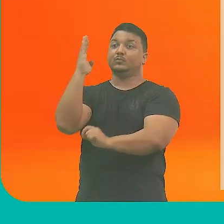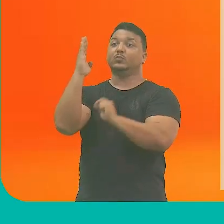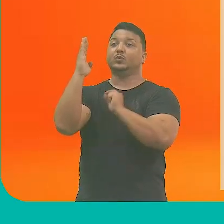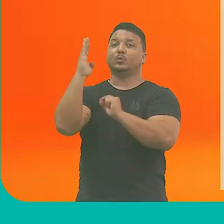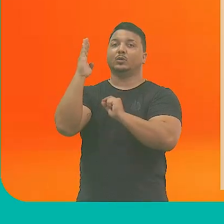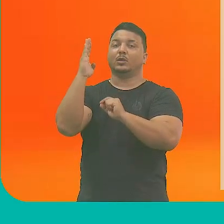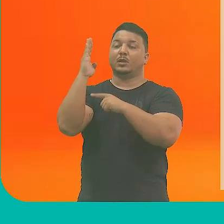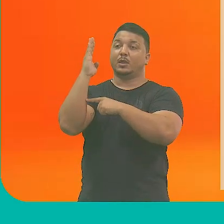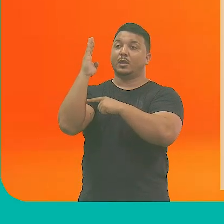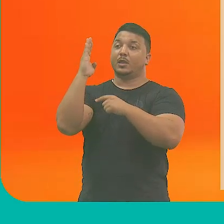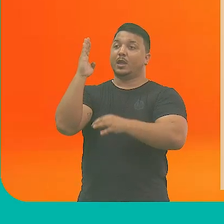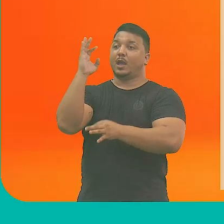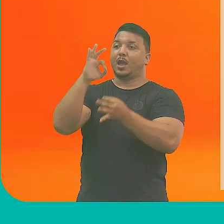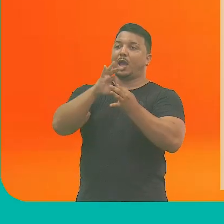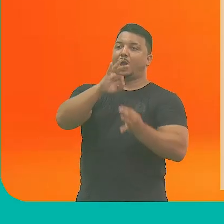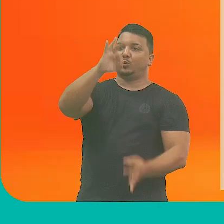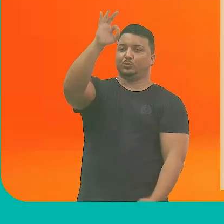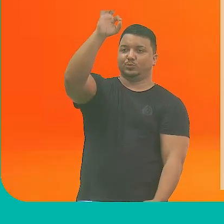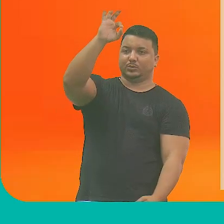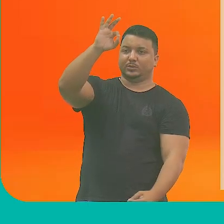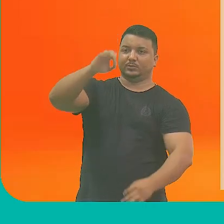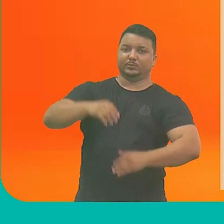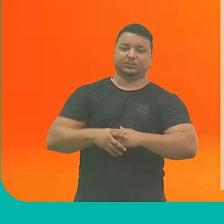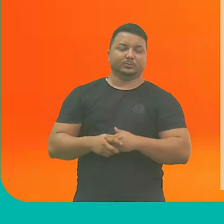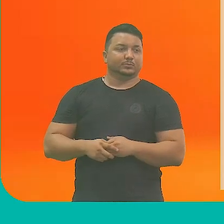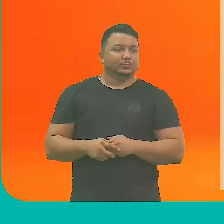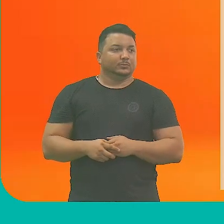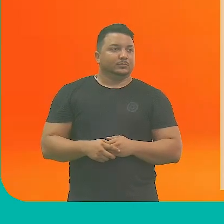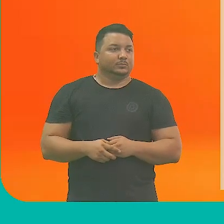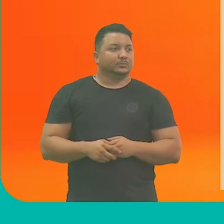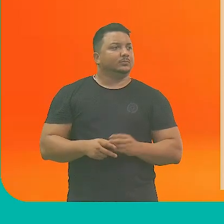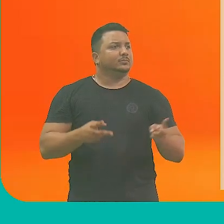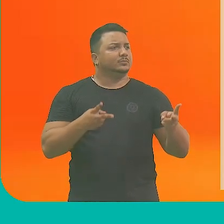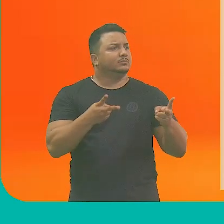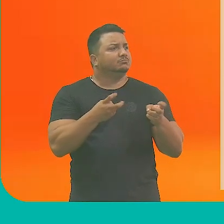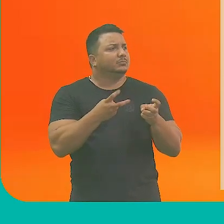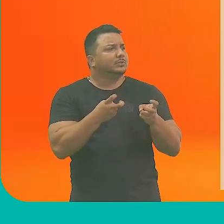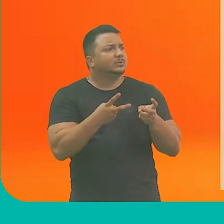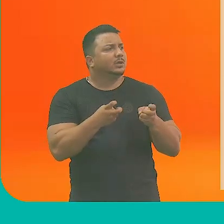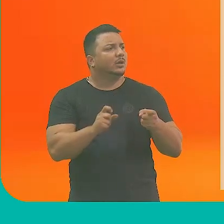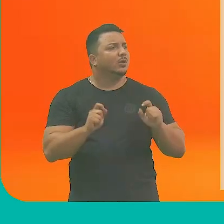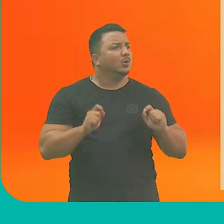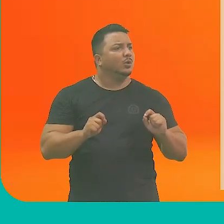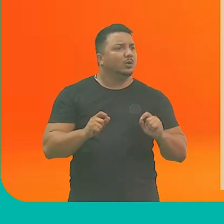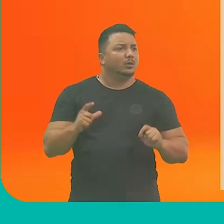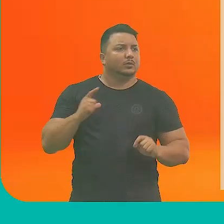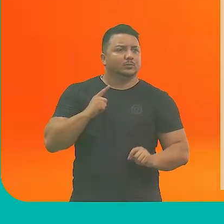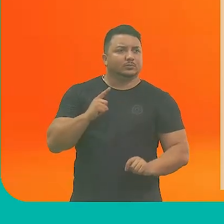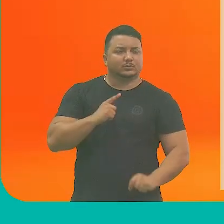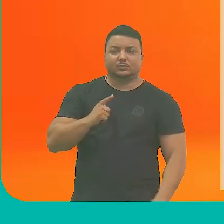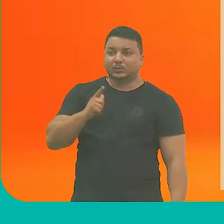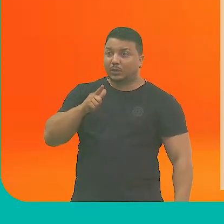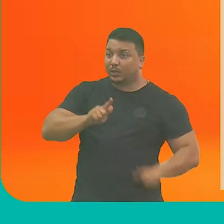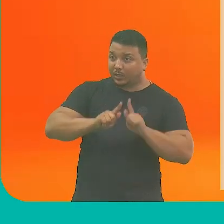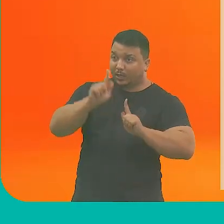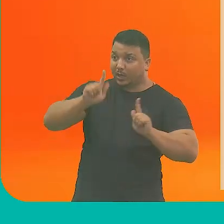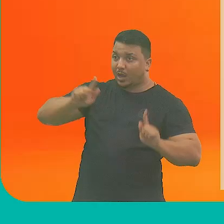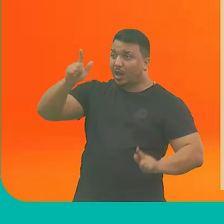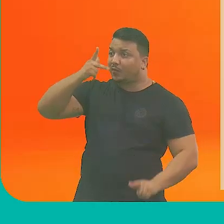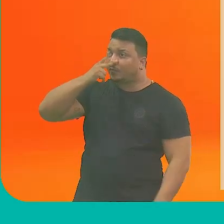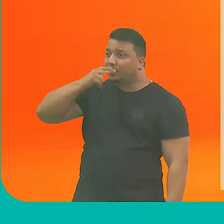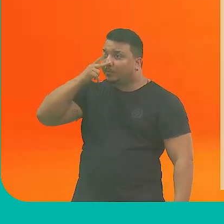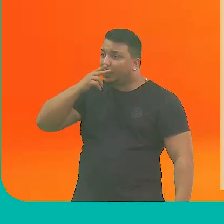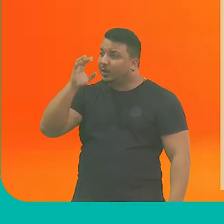vertical, a altura. Percebam, gente, que em um mesmo gráfico,